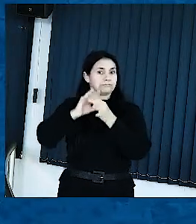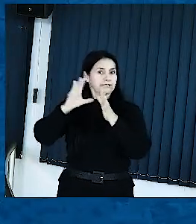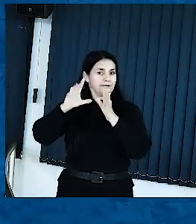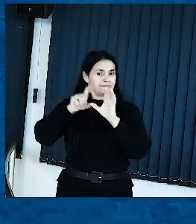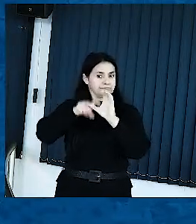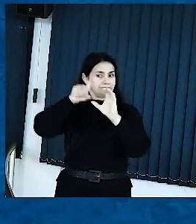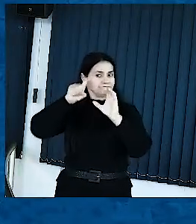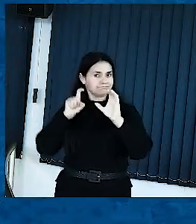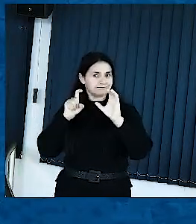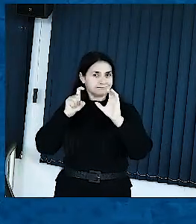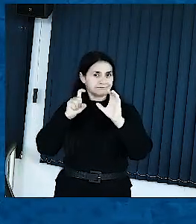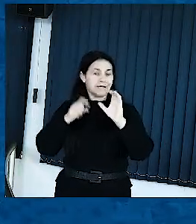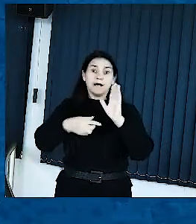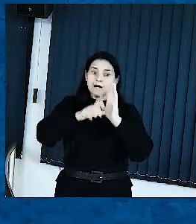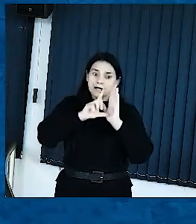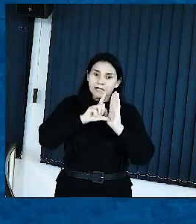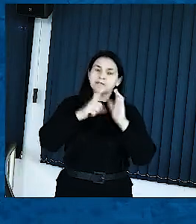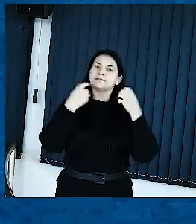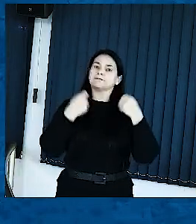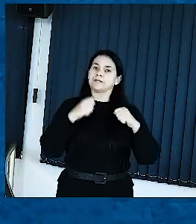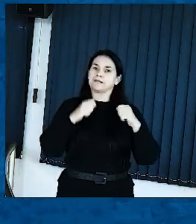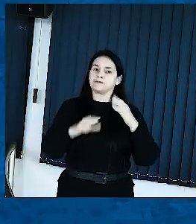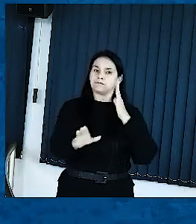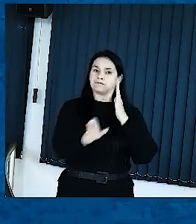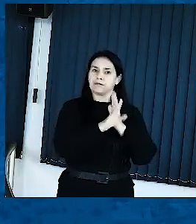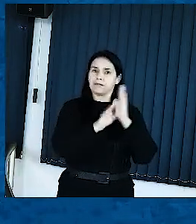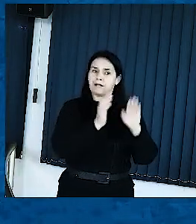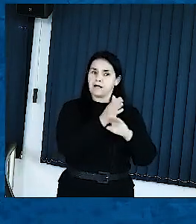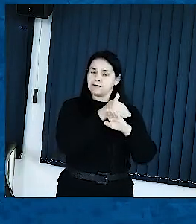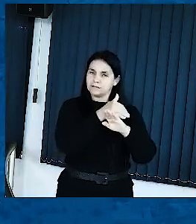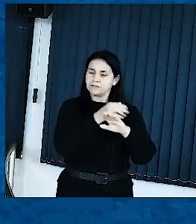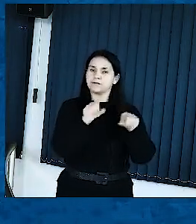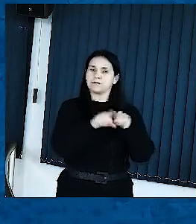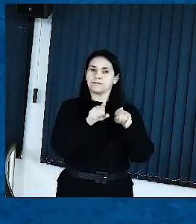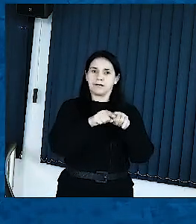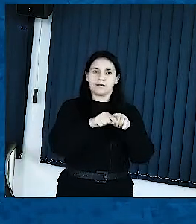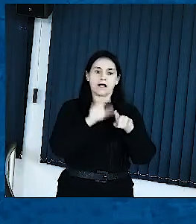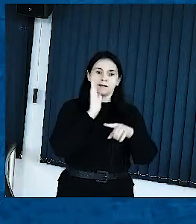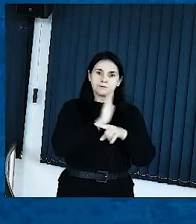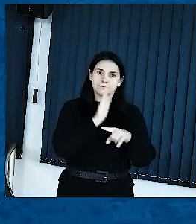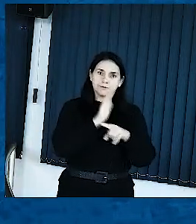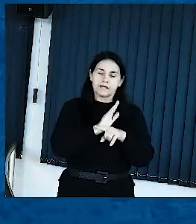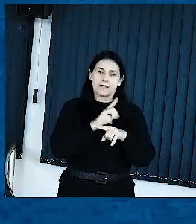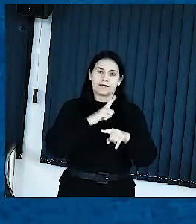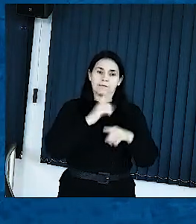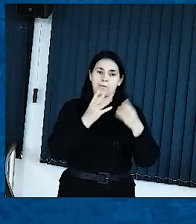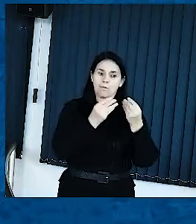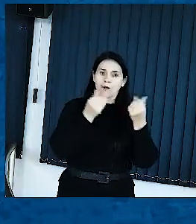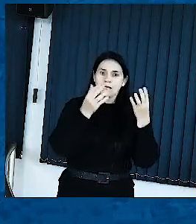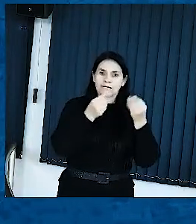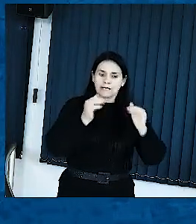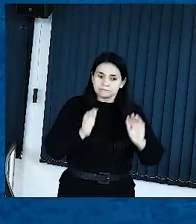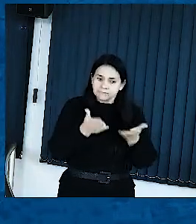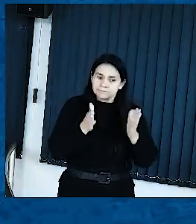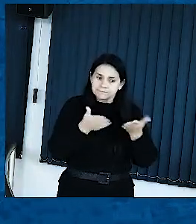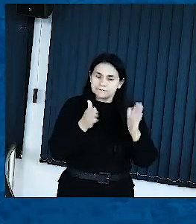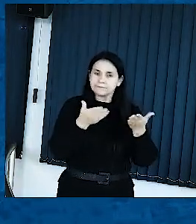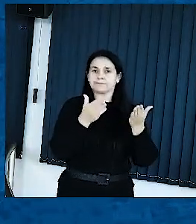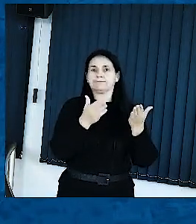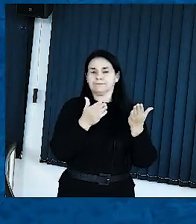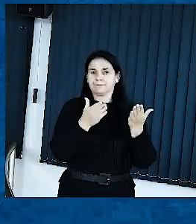preciso detectar precocemente, eu preciso intervir precocemente com qualidade, com